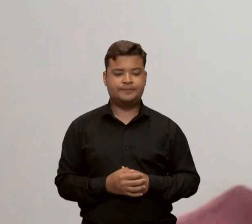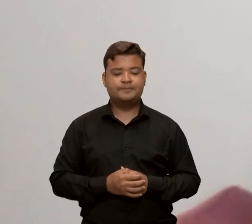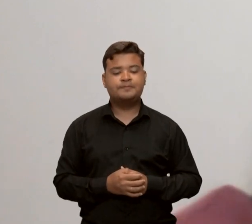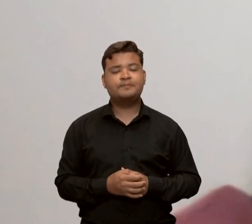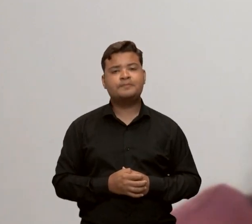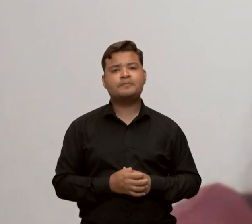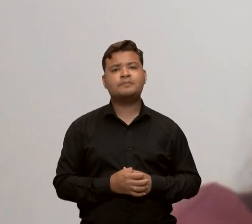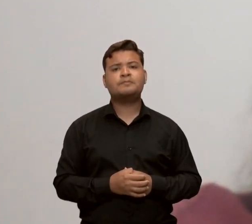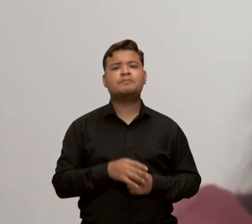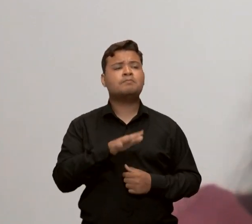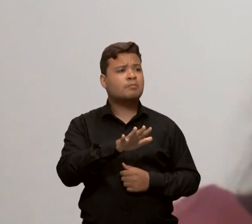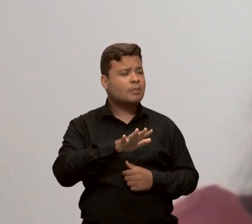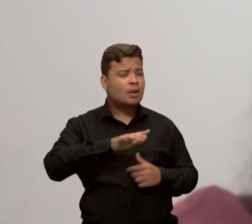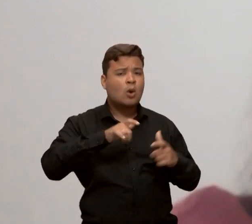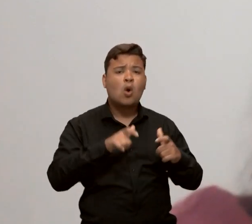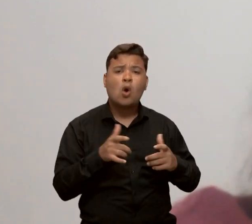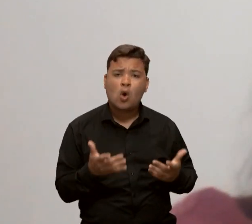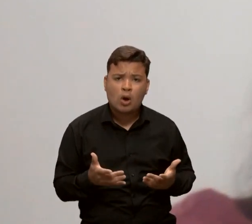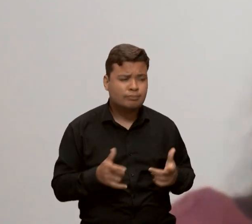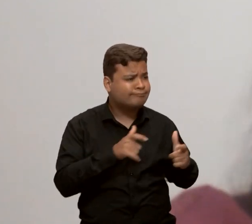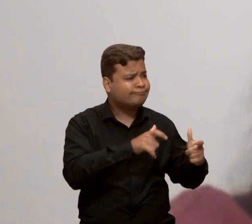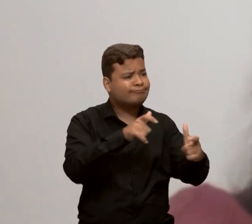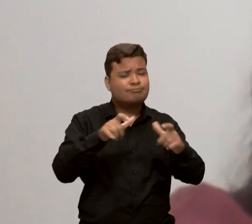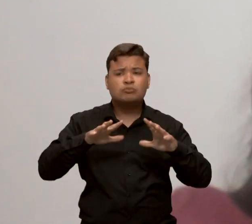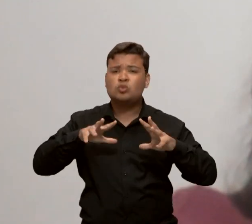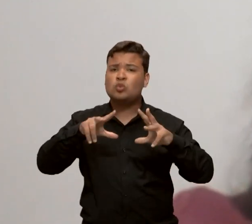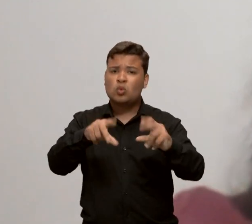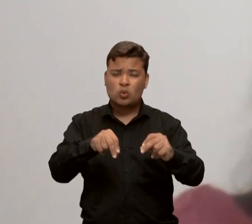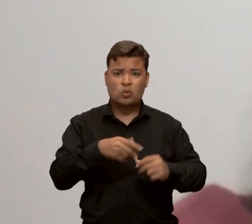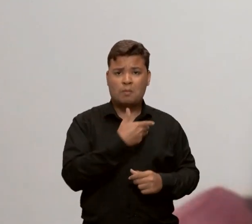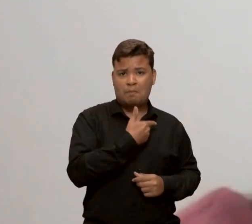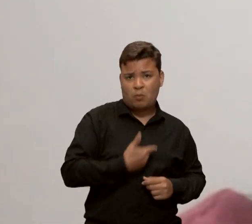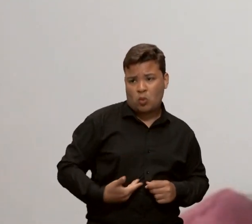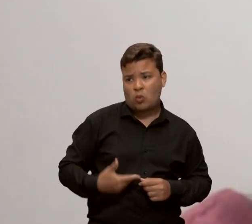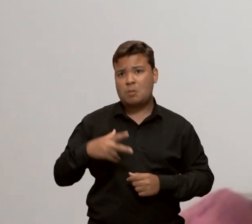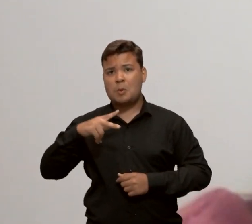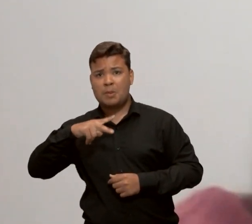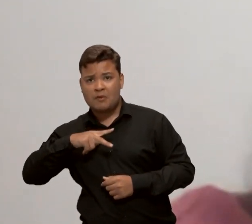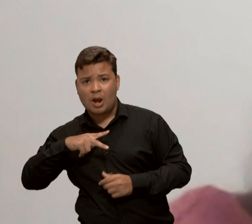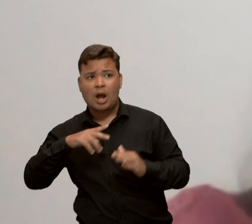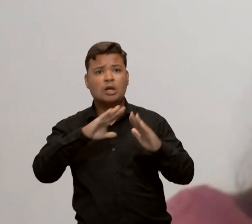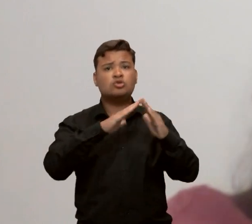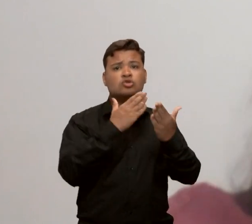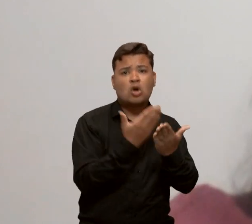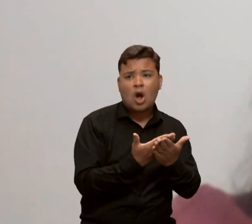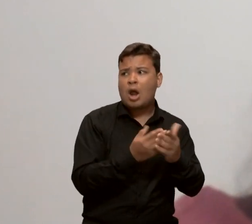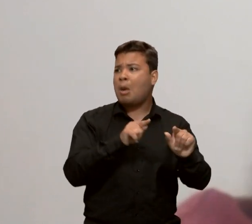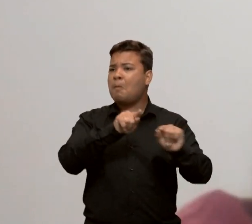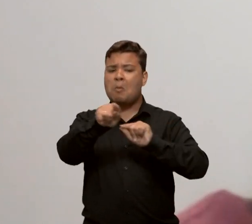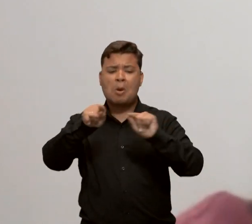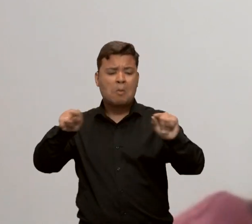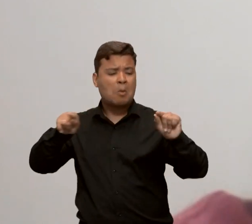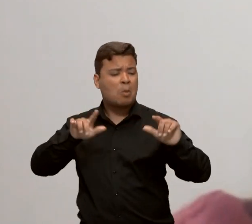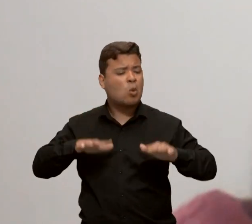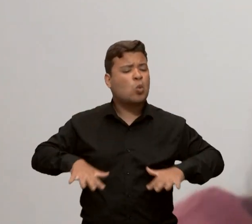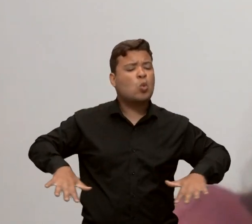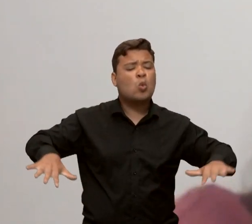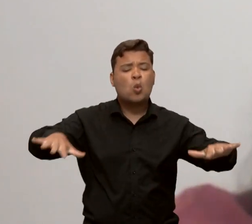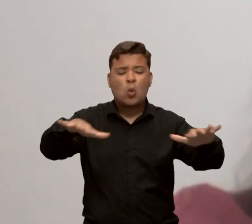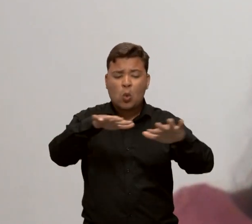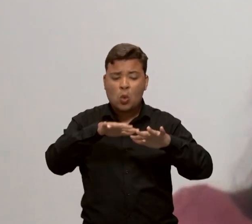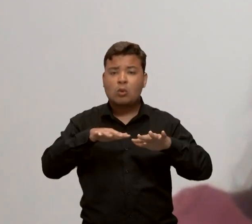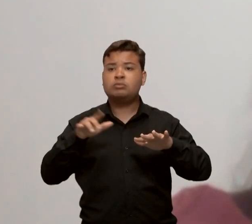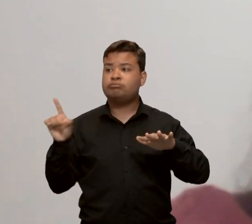sejam eles públicos, privados, escolares, mas que a pessoa realmente possa se desenvolver